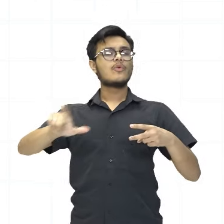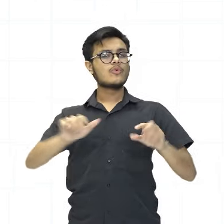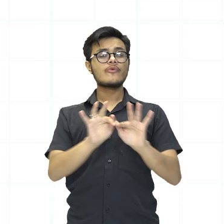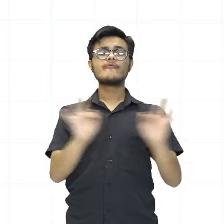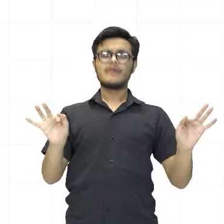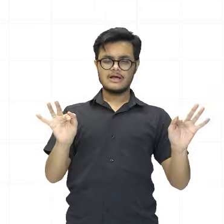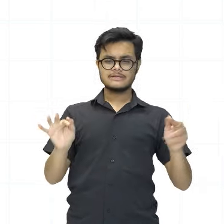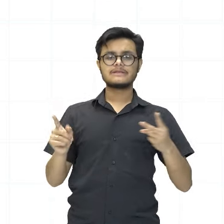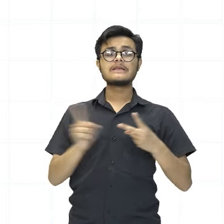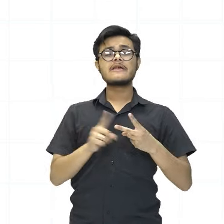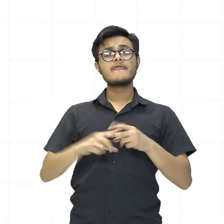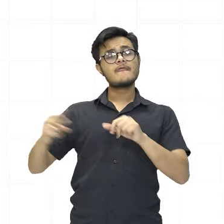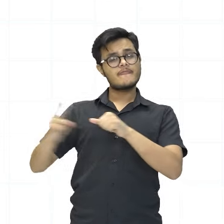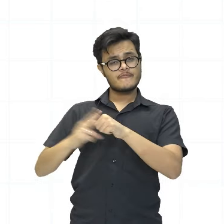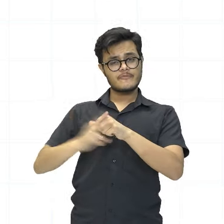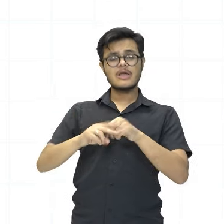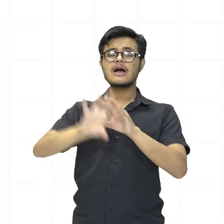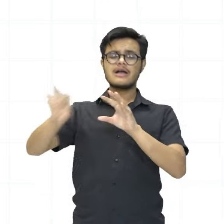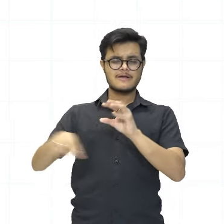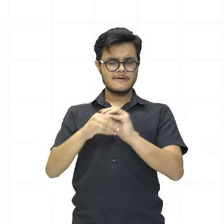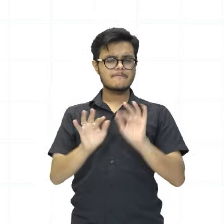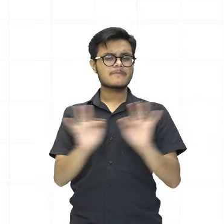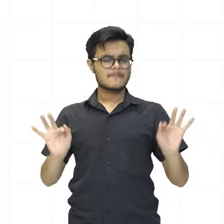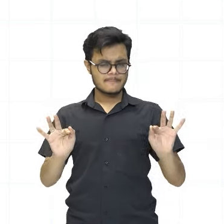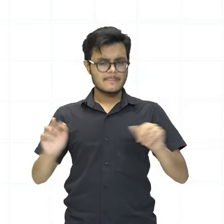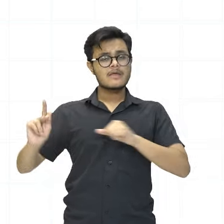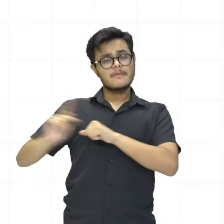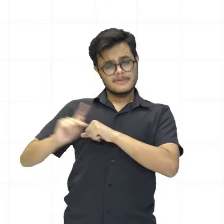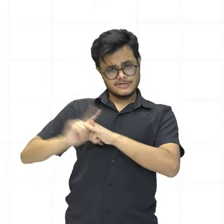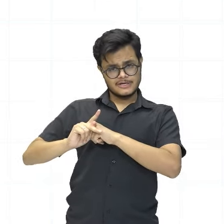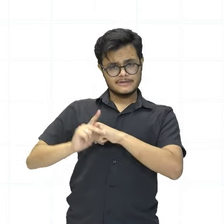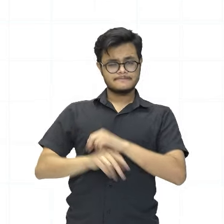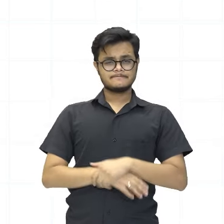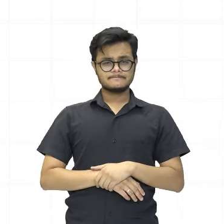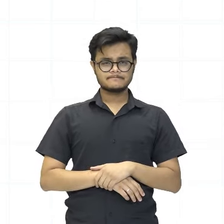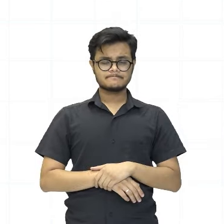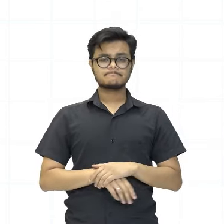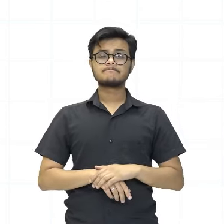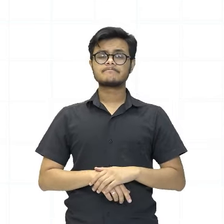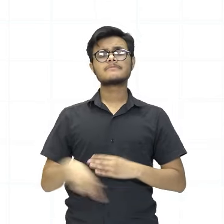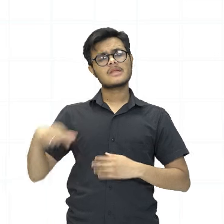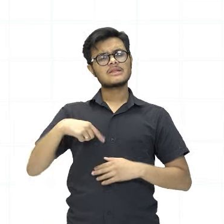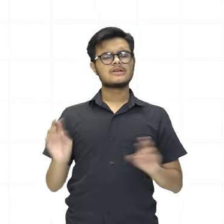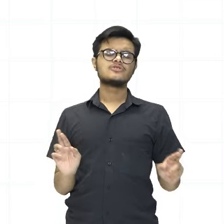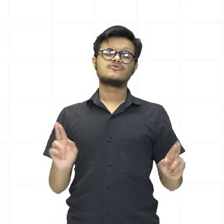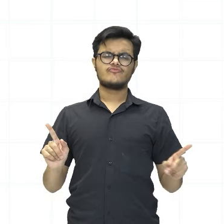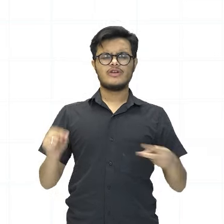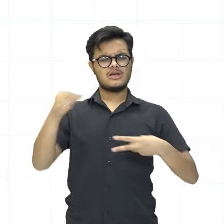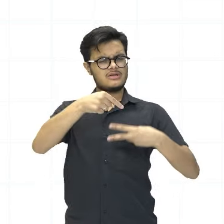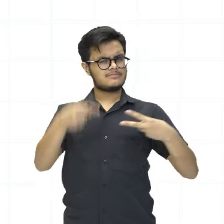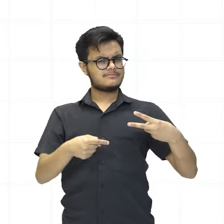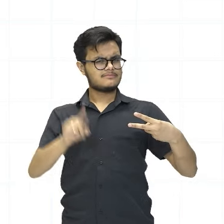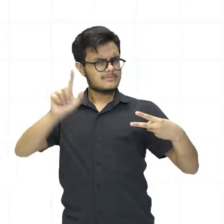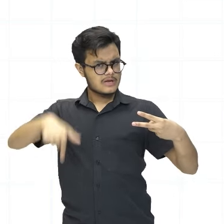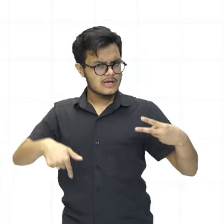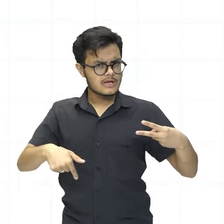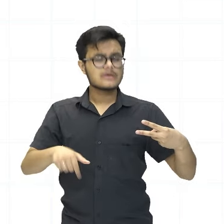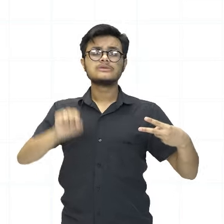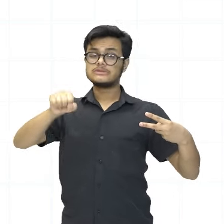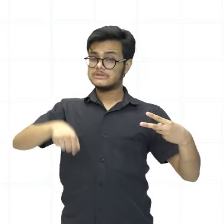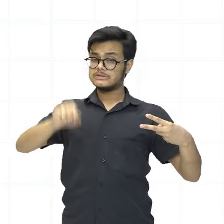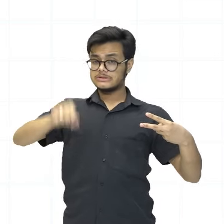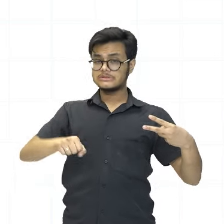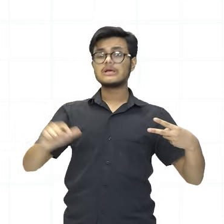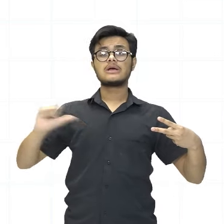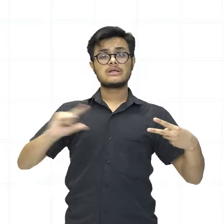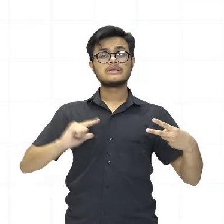sintagma verbal nós ch também chamamos de predicado a diferença entre esses dois termos né está